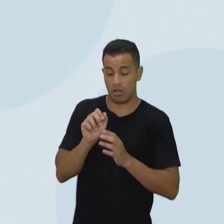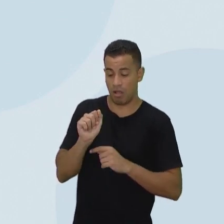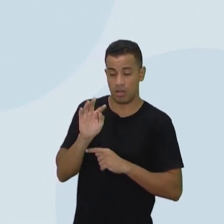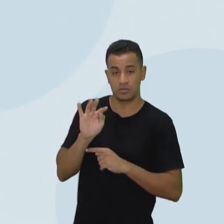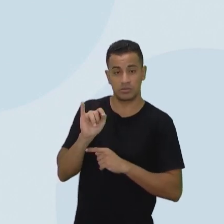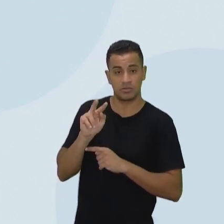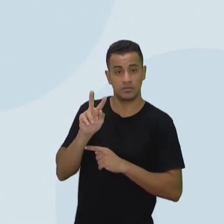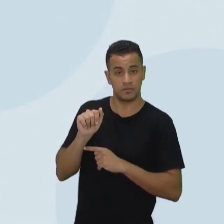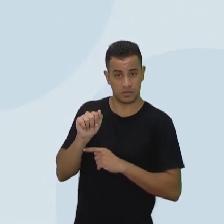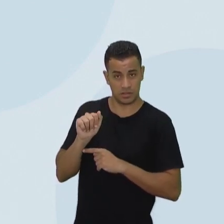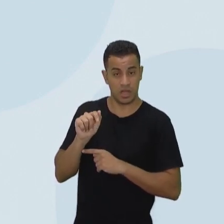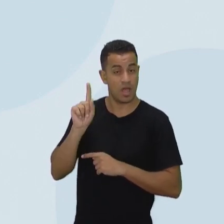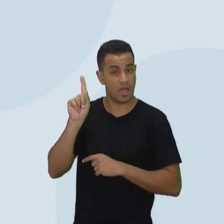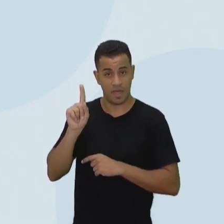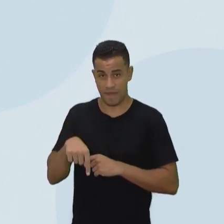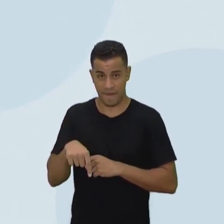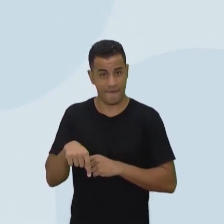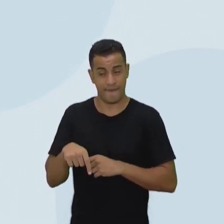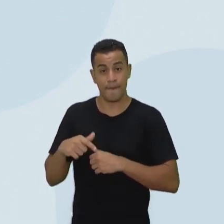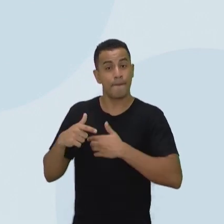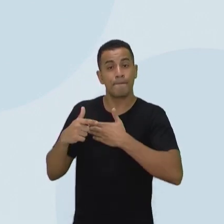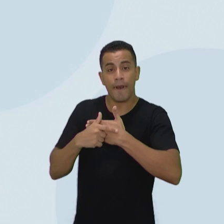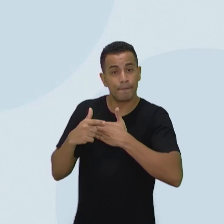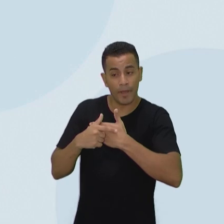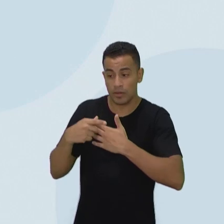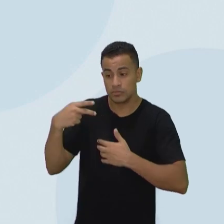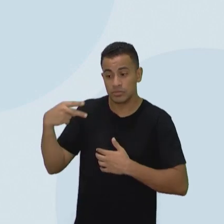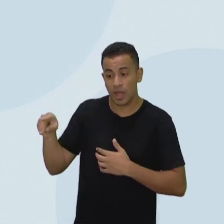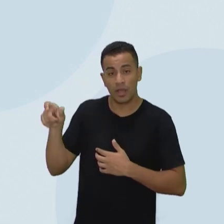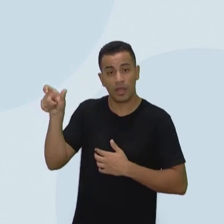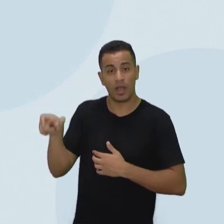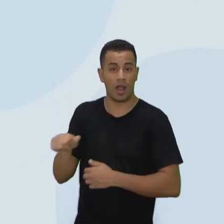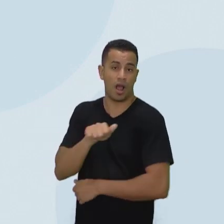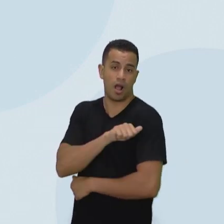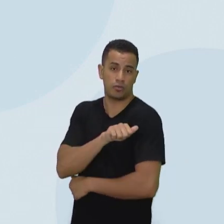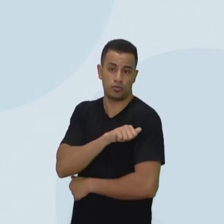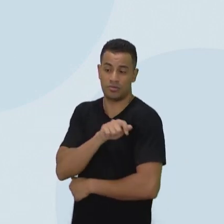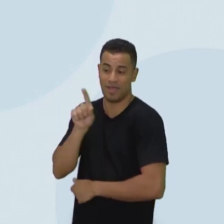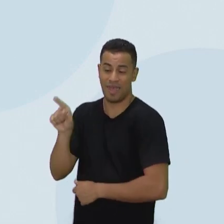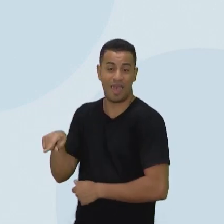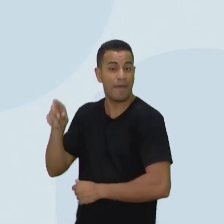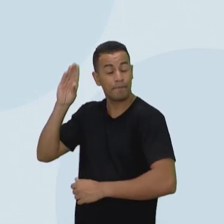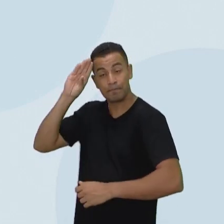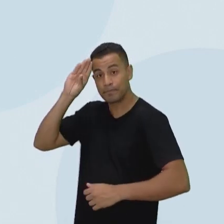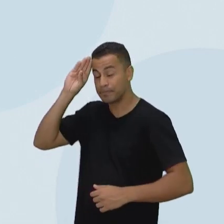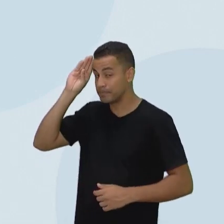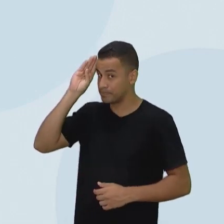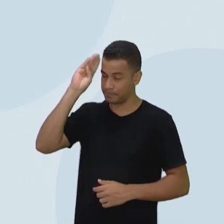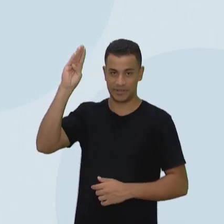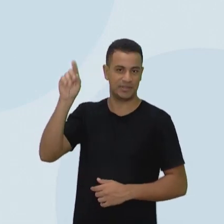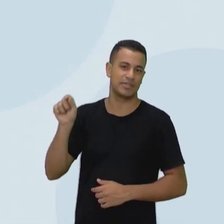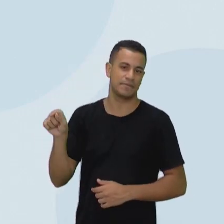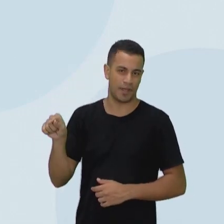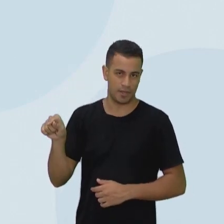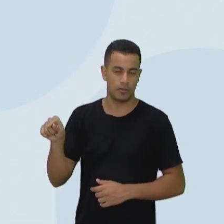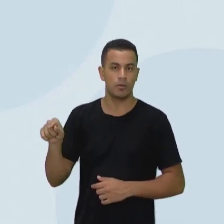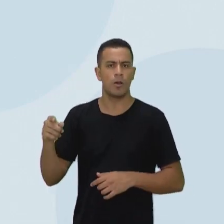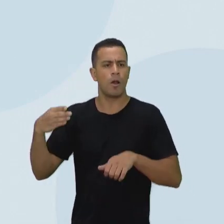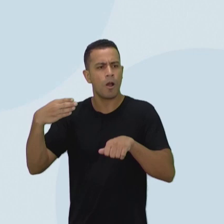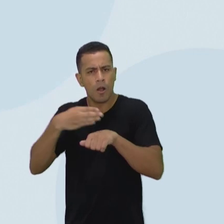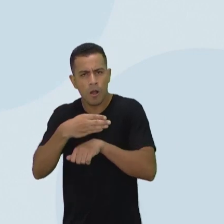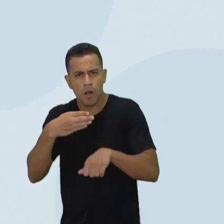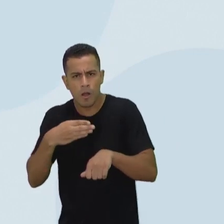papel protagonista do aluno, ao seu envolvimento direto, participativo, reflexivo em todas